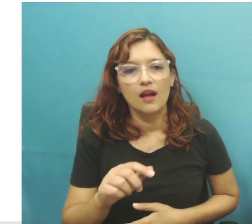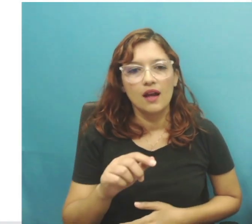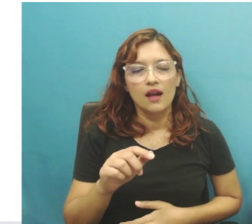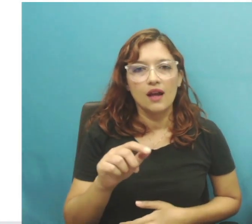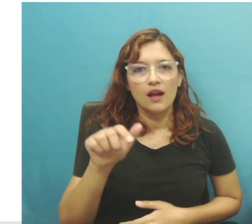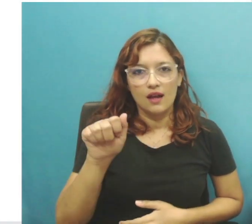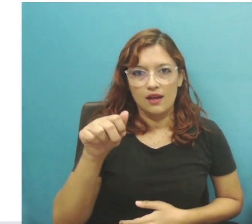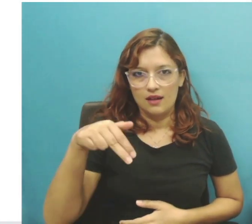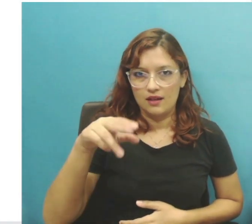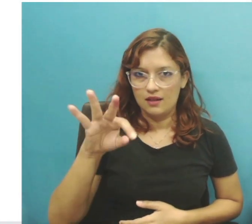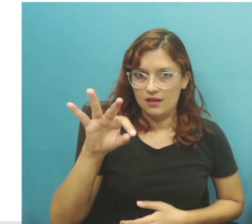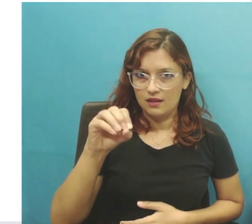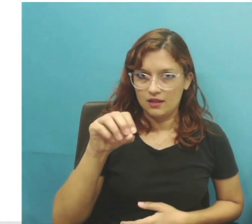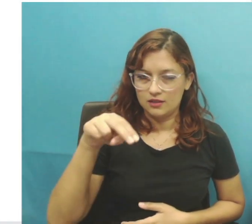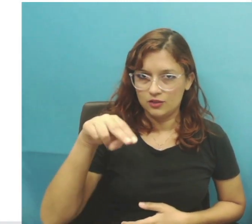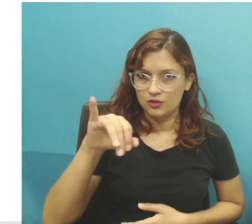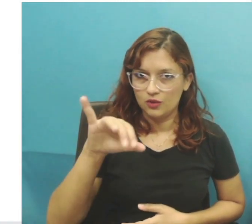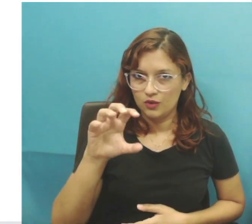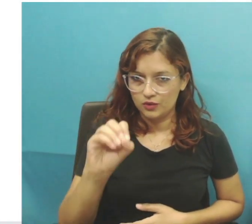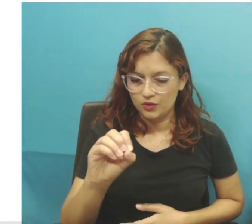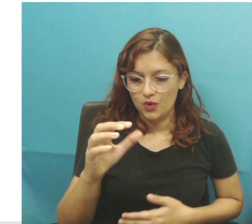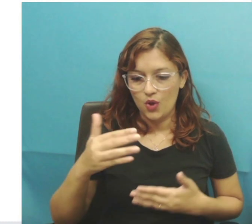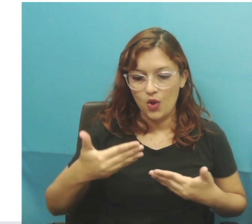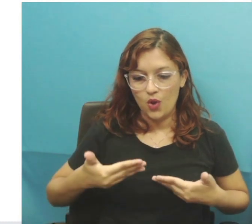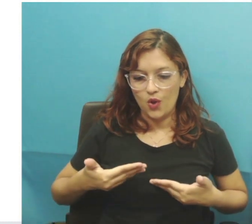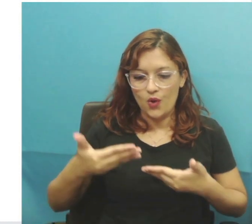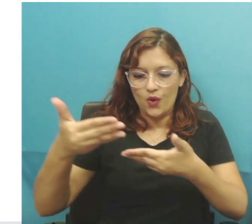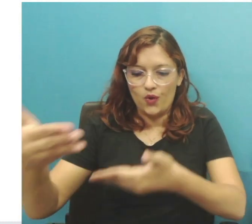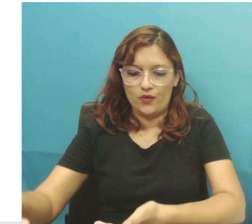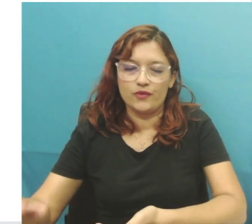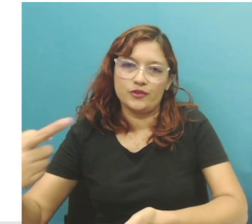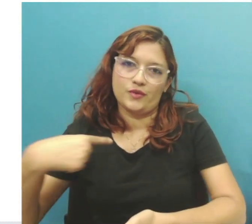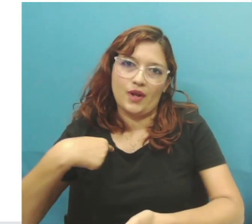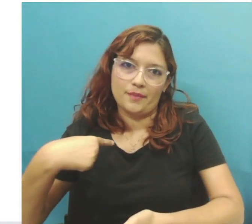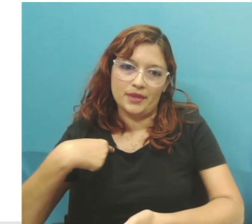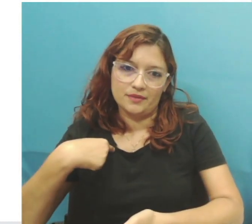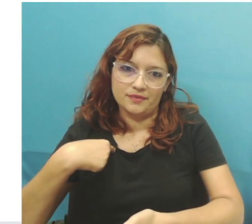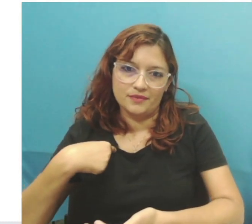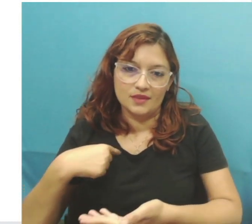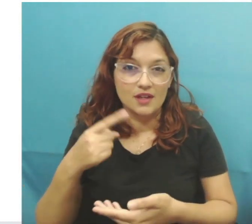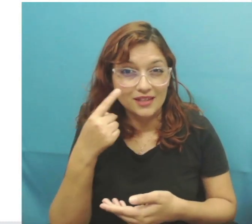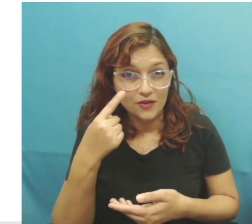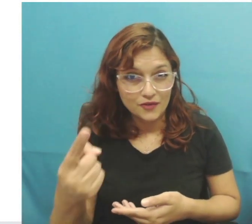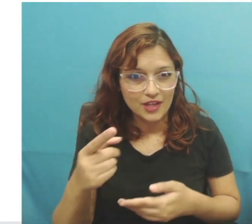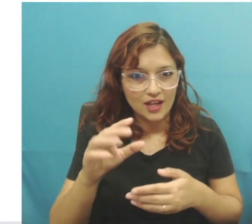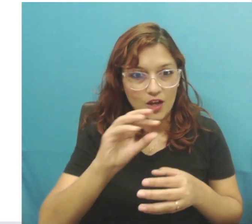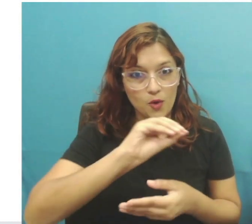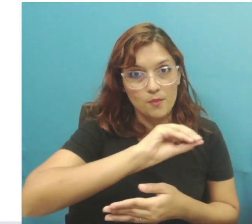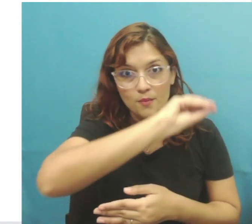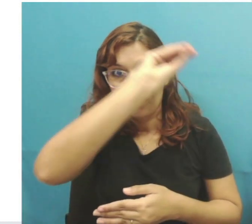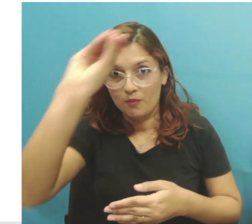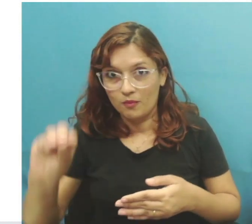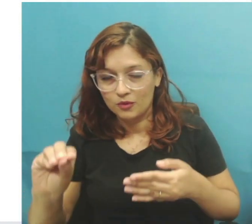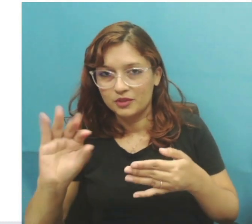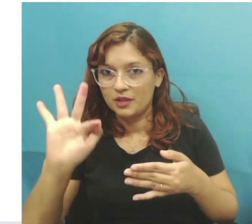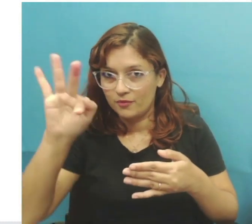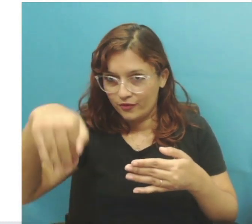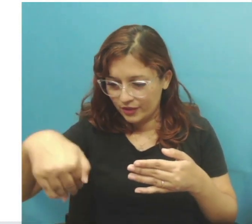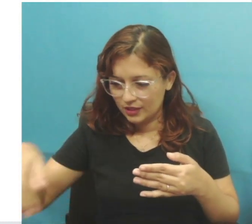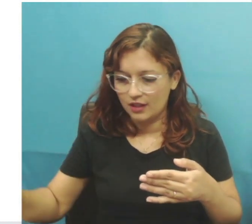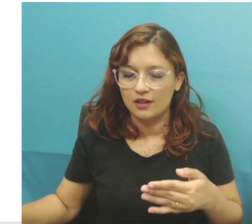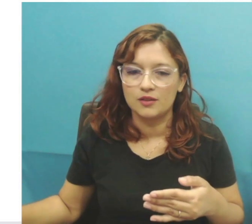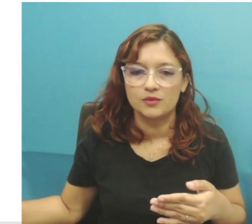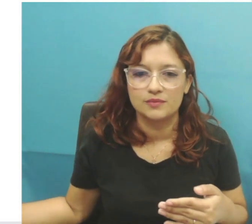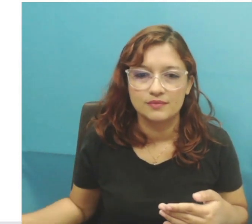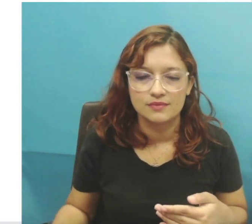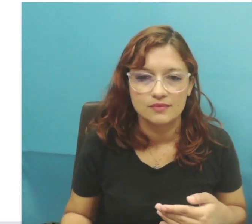entendeu? Antônio convidou a mim. Então,